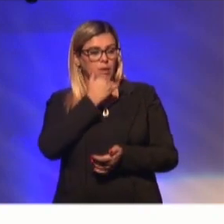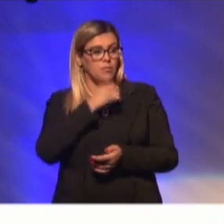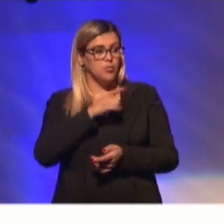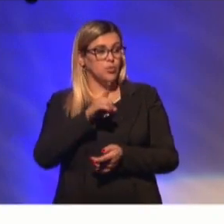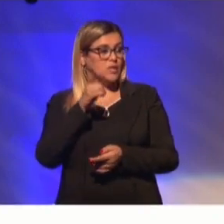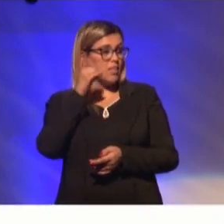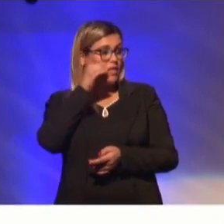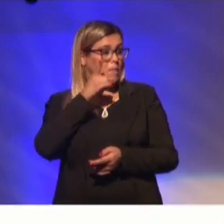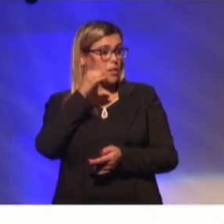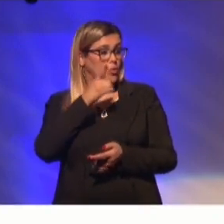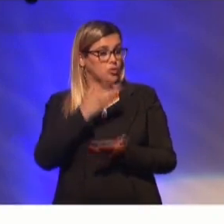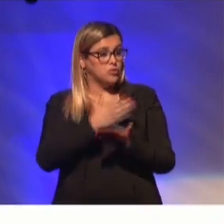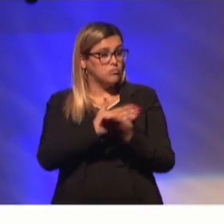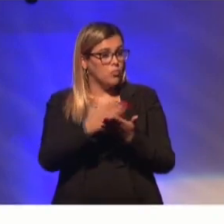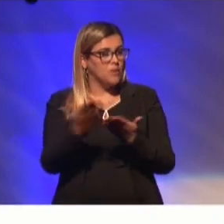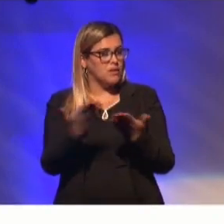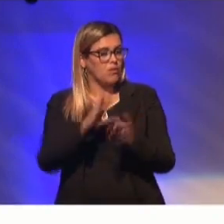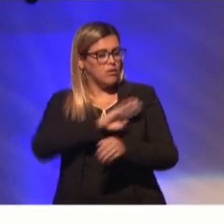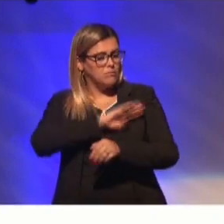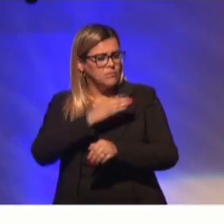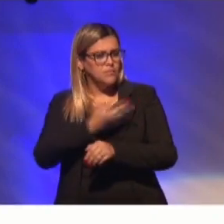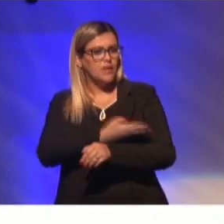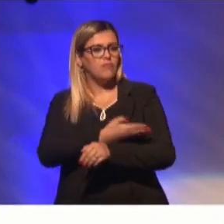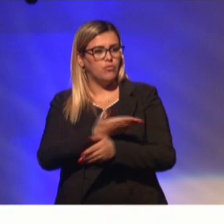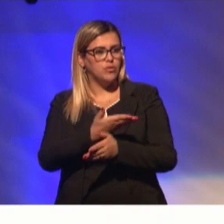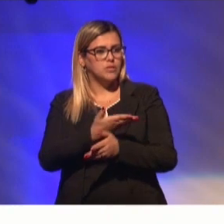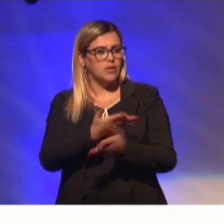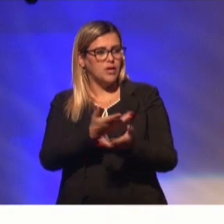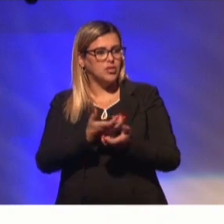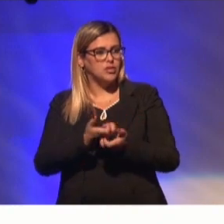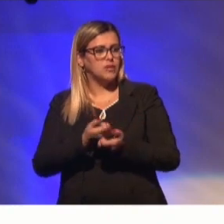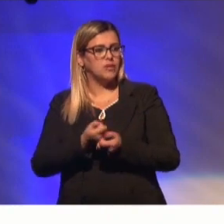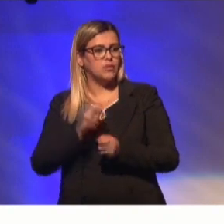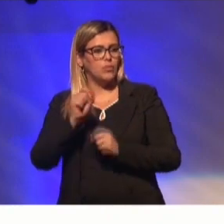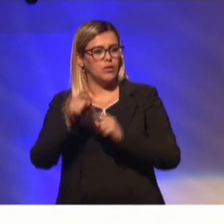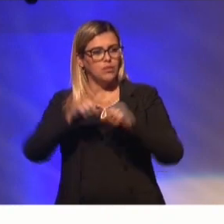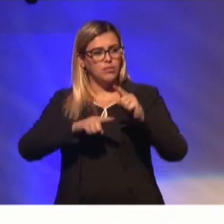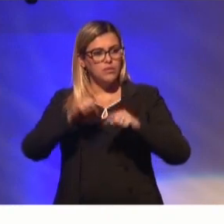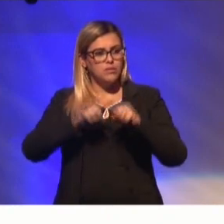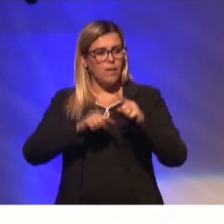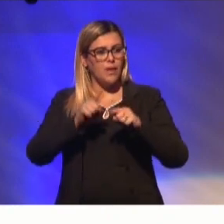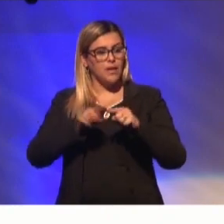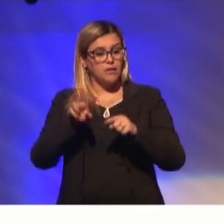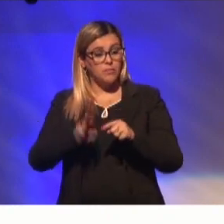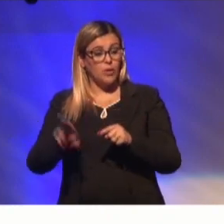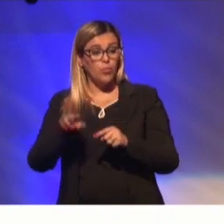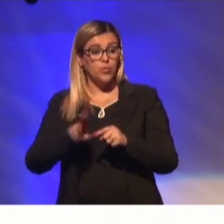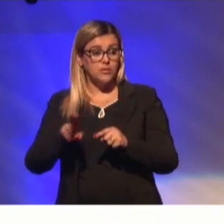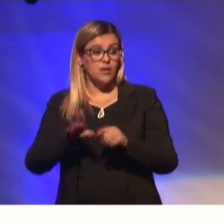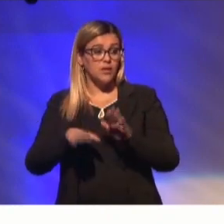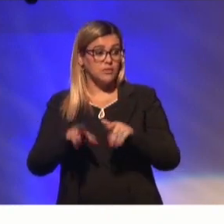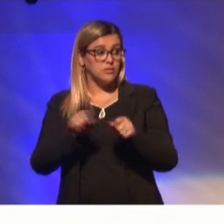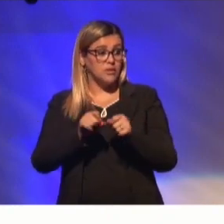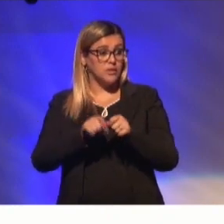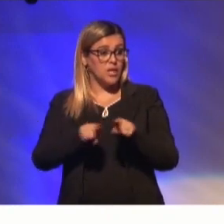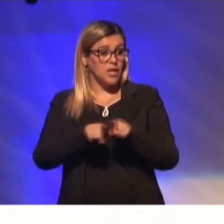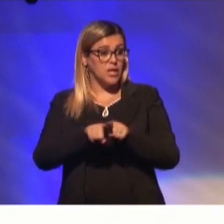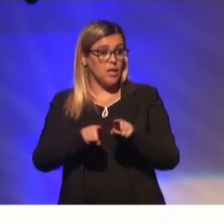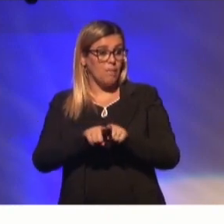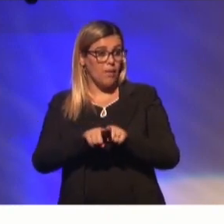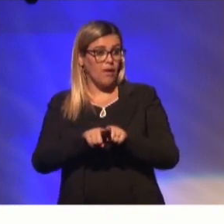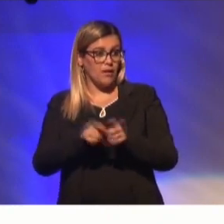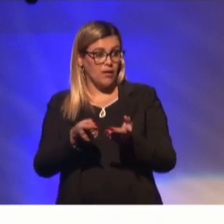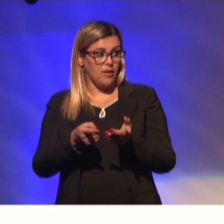dermatofuncional começa a ganhar força e adquirindo os aparelhos e começando a aplicar, e às vezes fazendo até consórcio